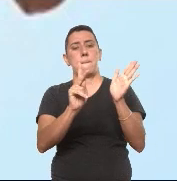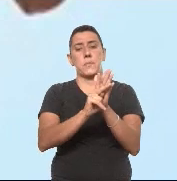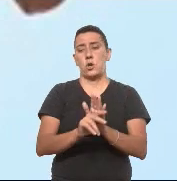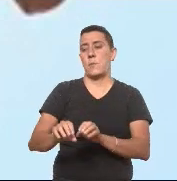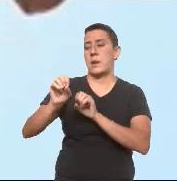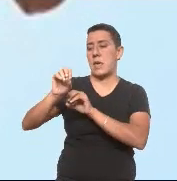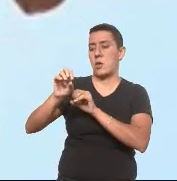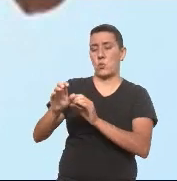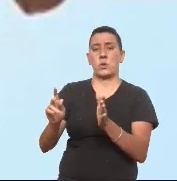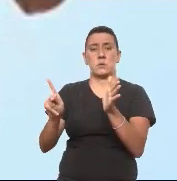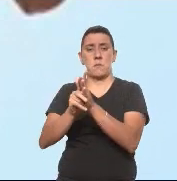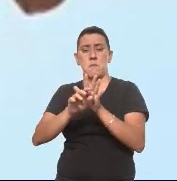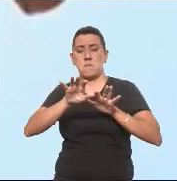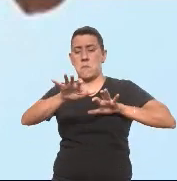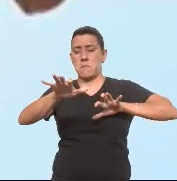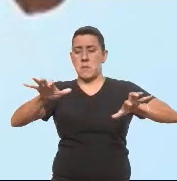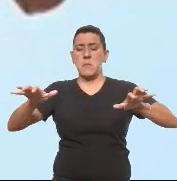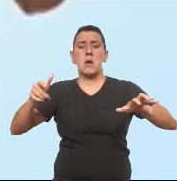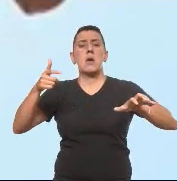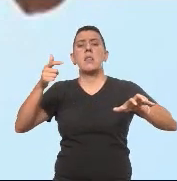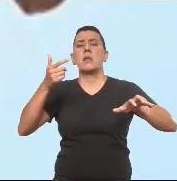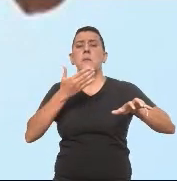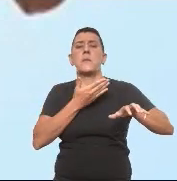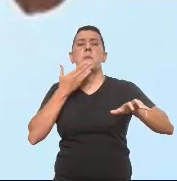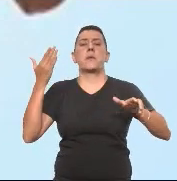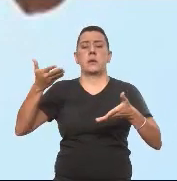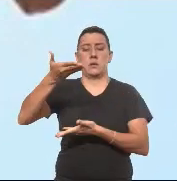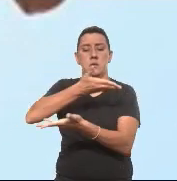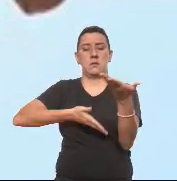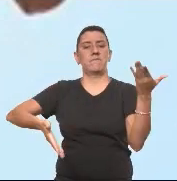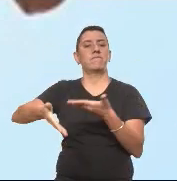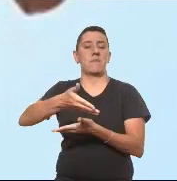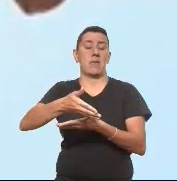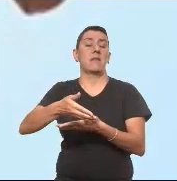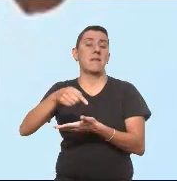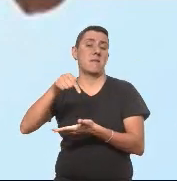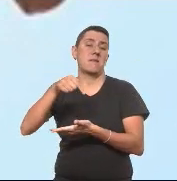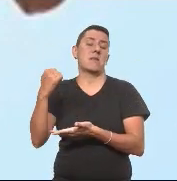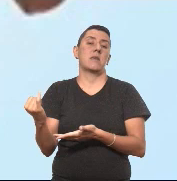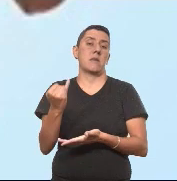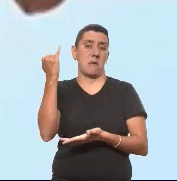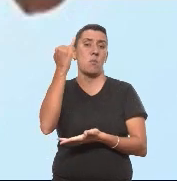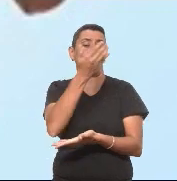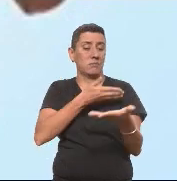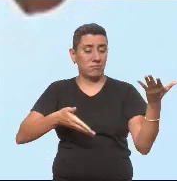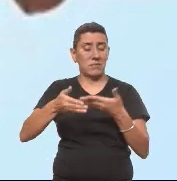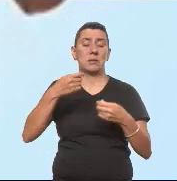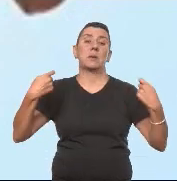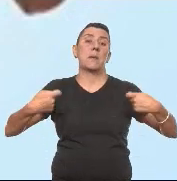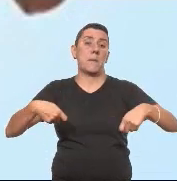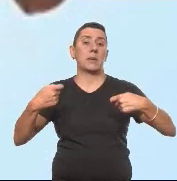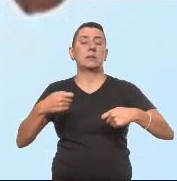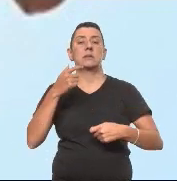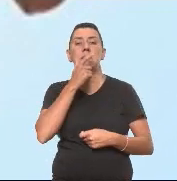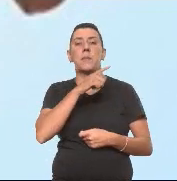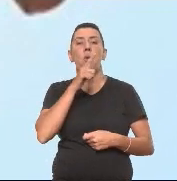não se falam entre si Então eu preciso sim ter interação e integração entre essas áreas para que eu quebre Essas barreiras